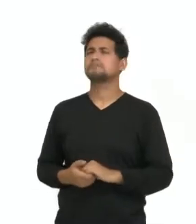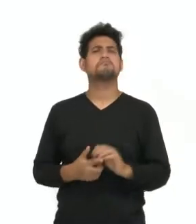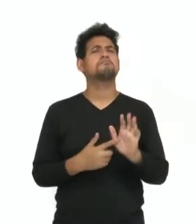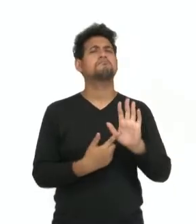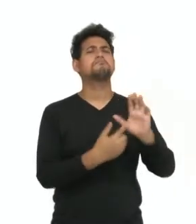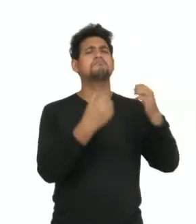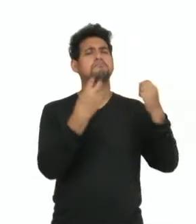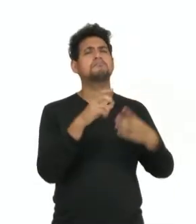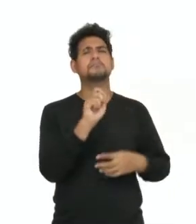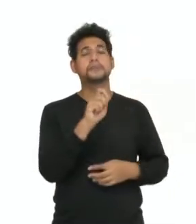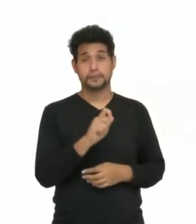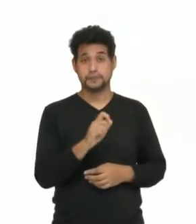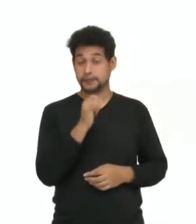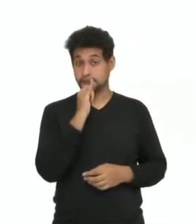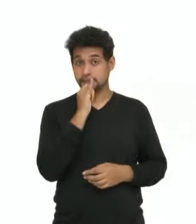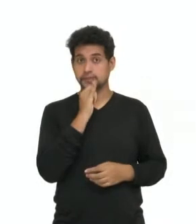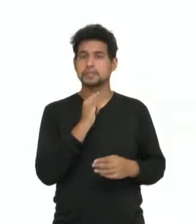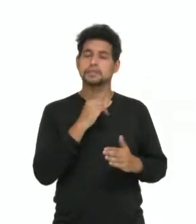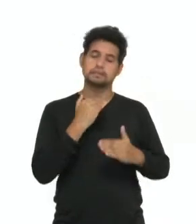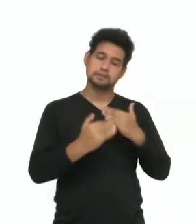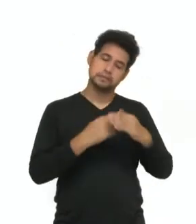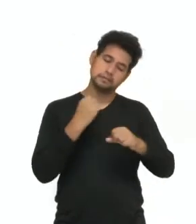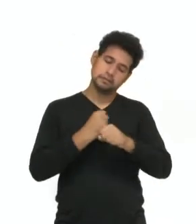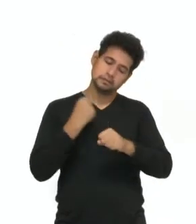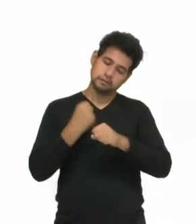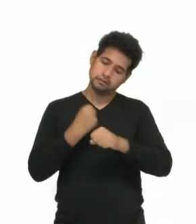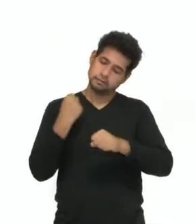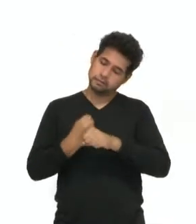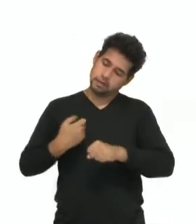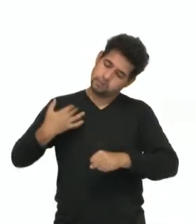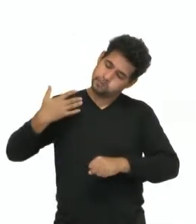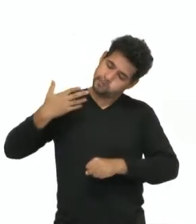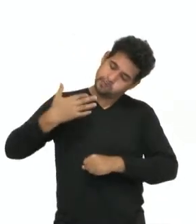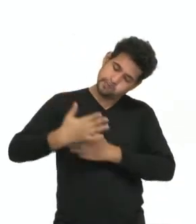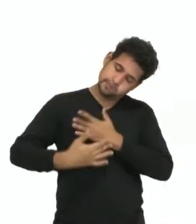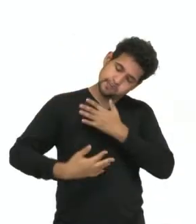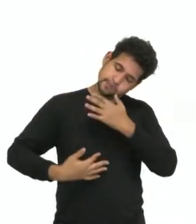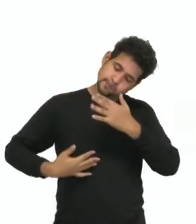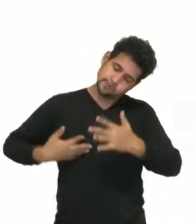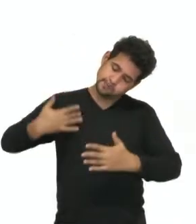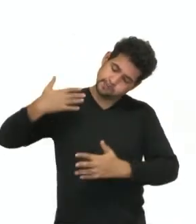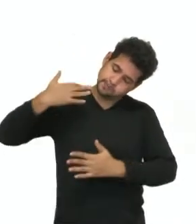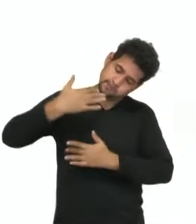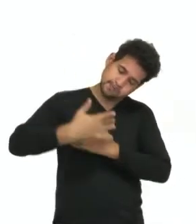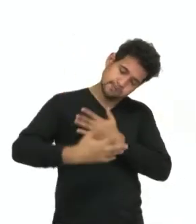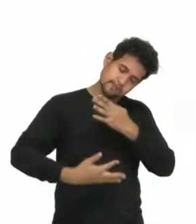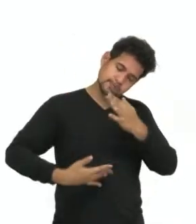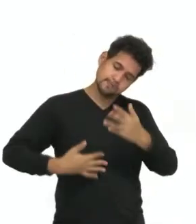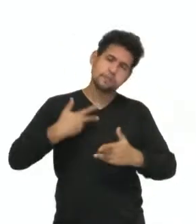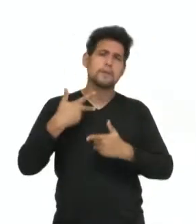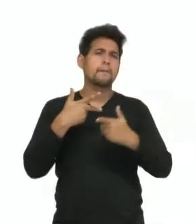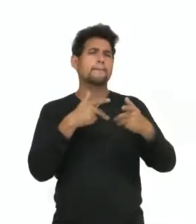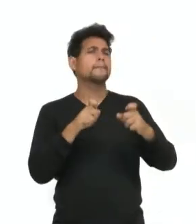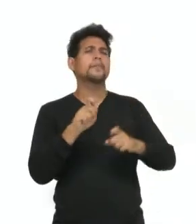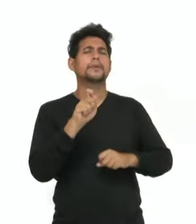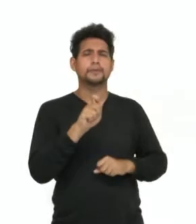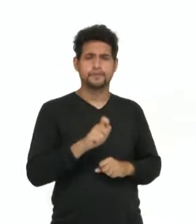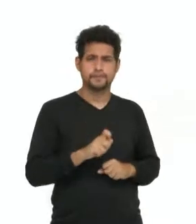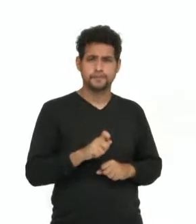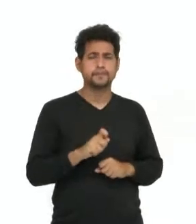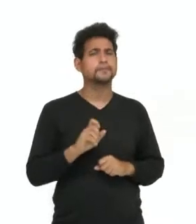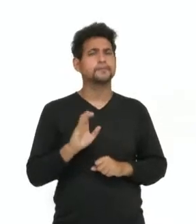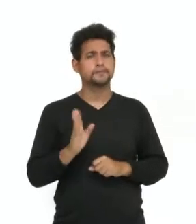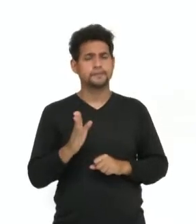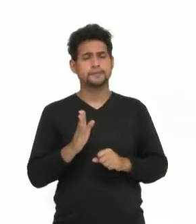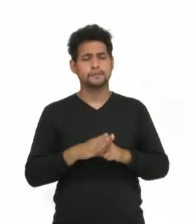você? Que à medida com que os anos foram passando, com o passar dos anos, o que nós percebemos? Que as